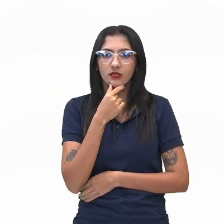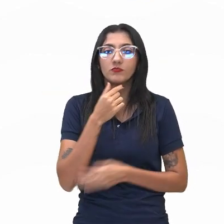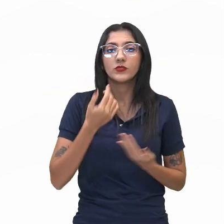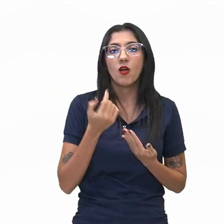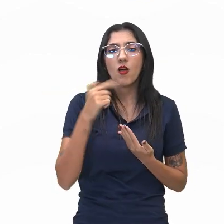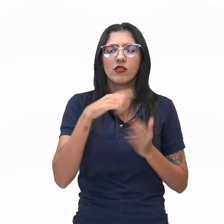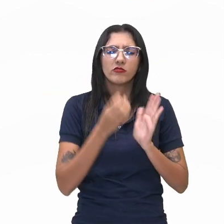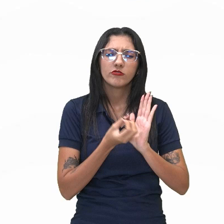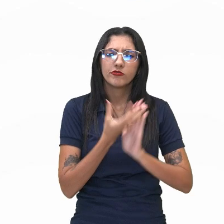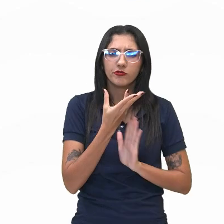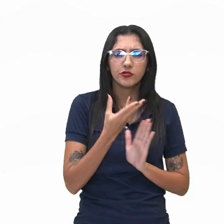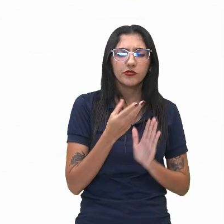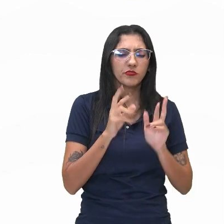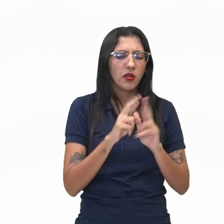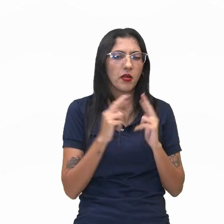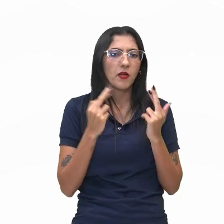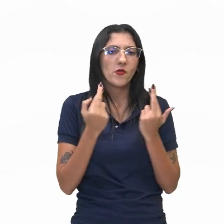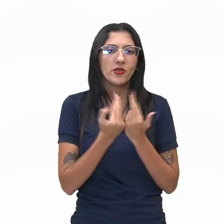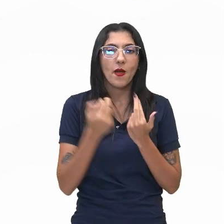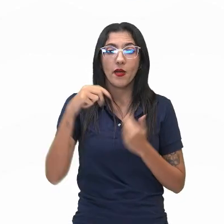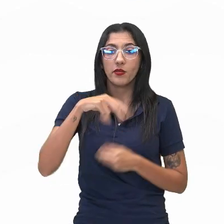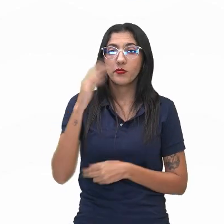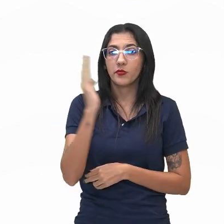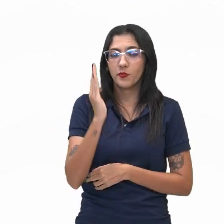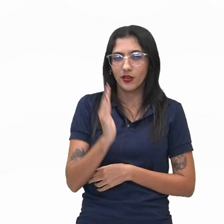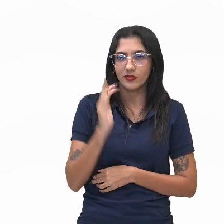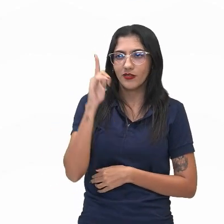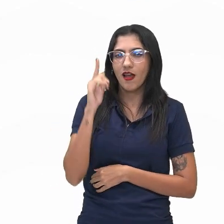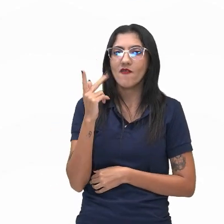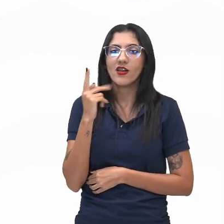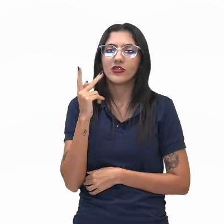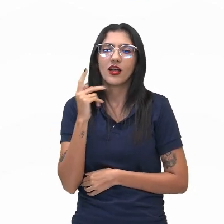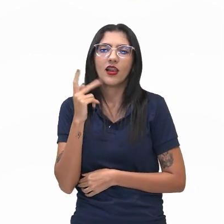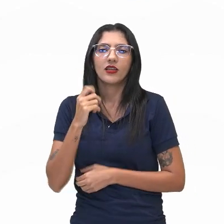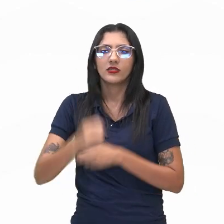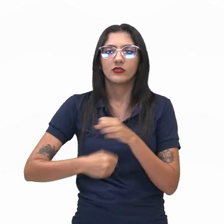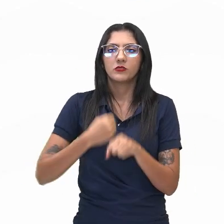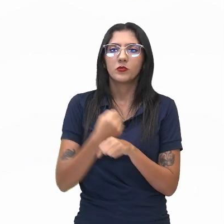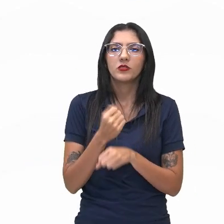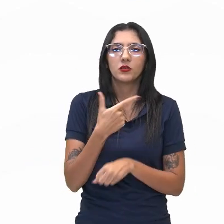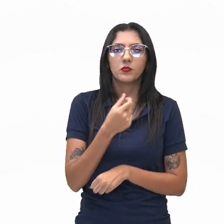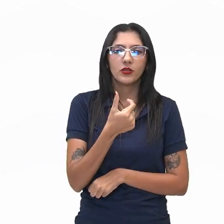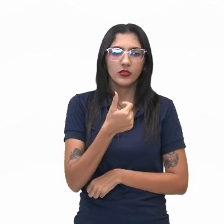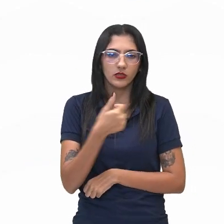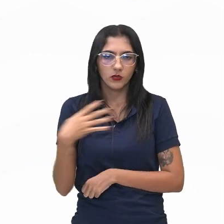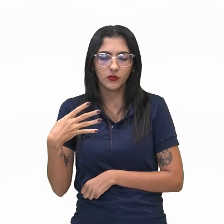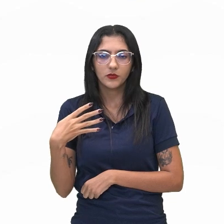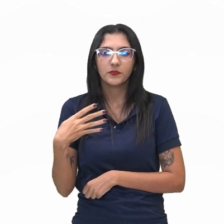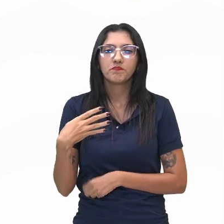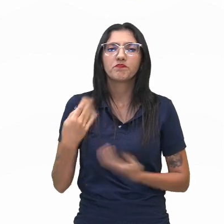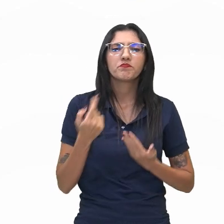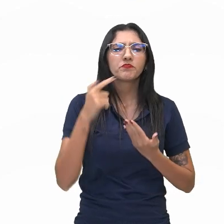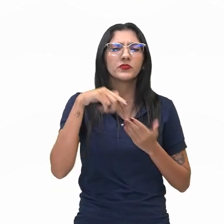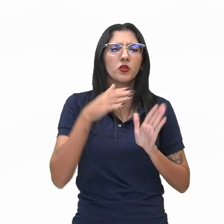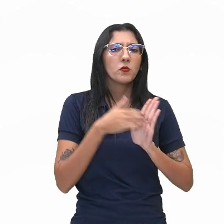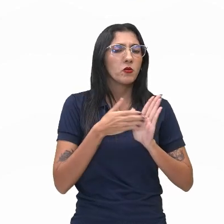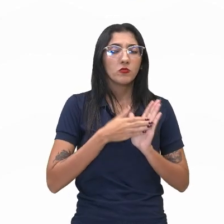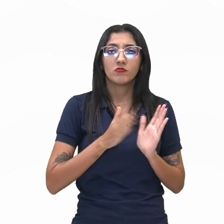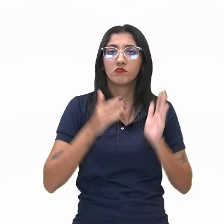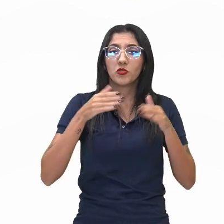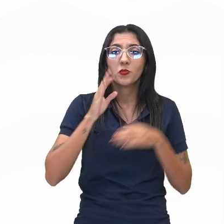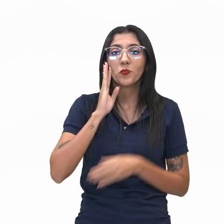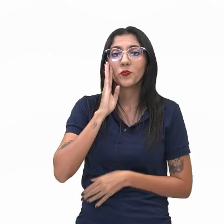ali durante a cúpula no Brasil, né, em Fortaleza, no ano de 2014, com o propósito central,